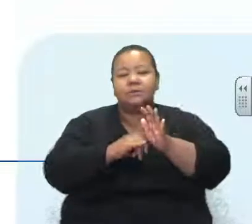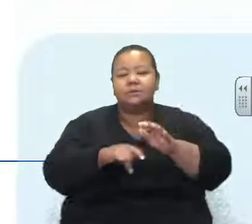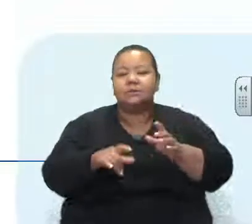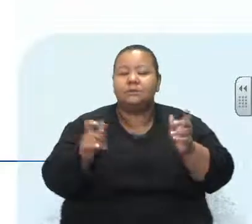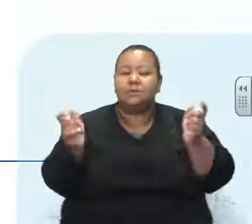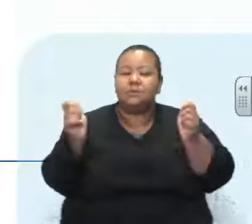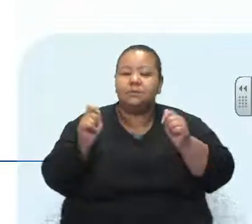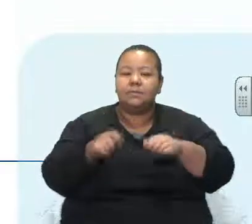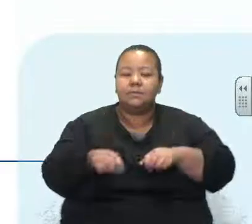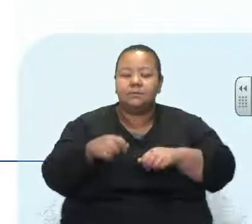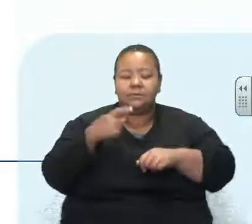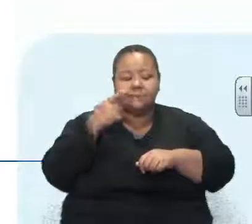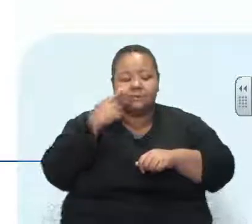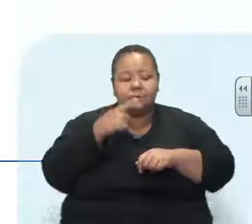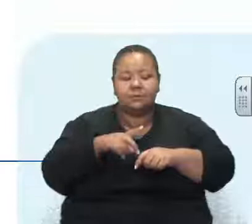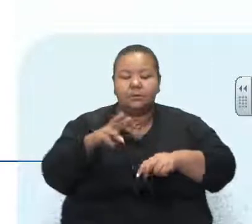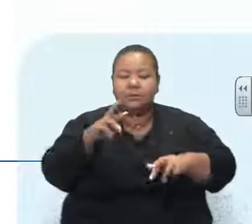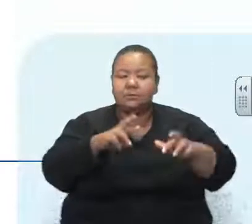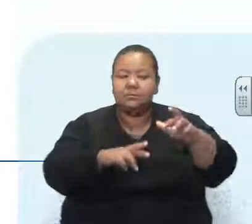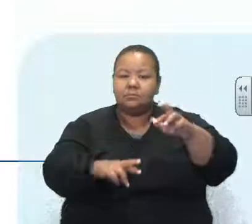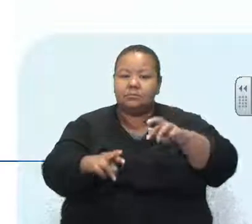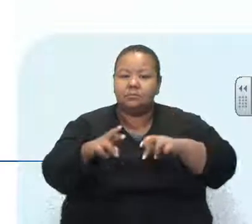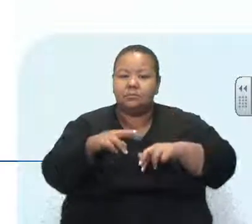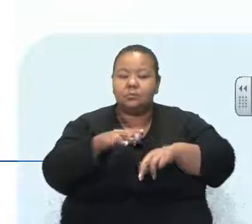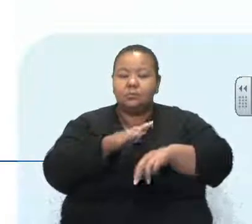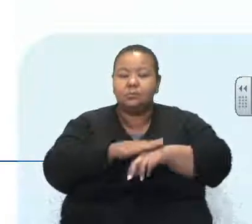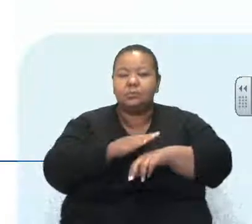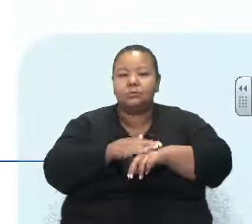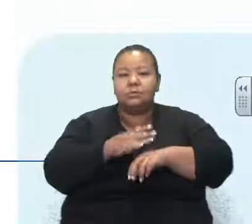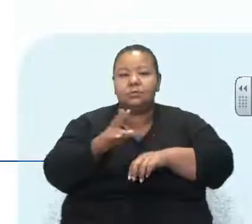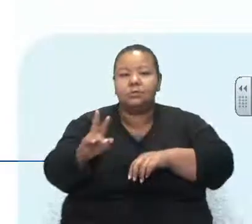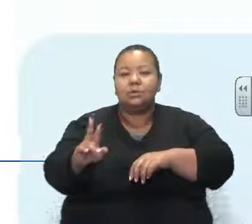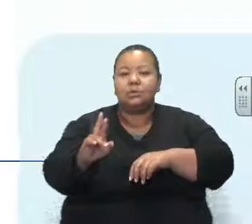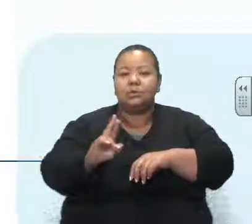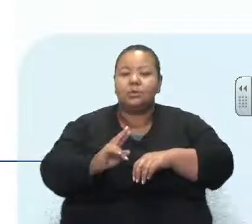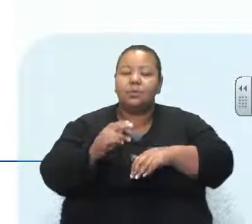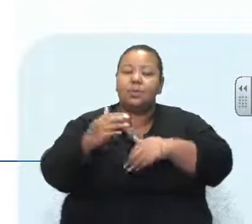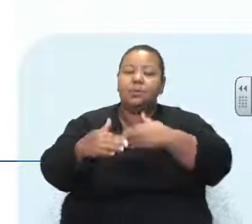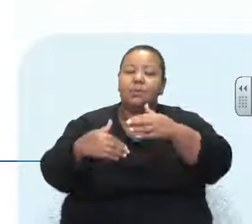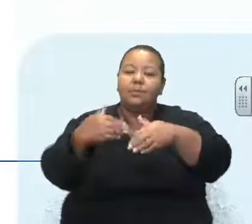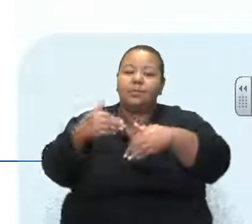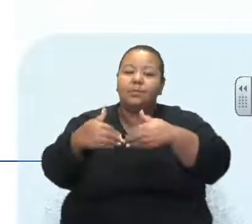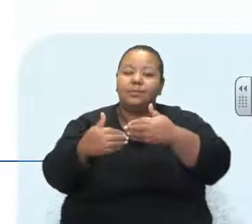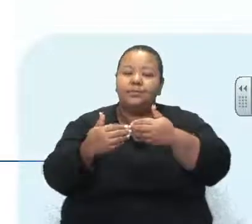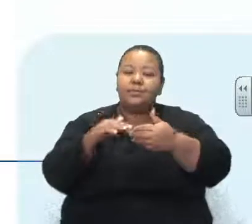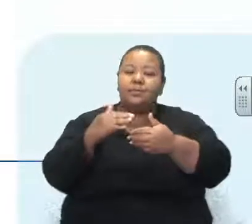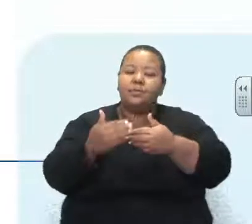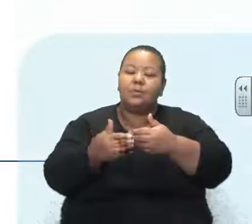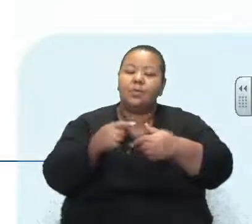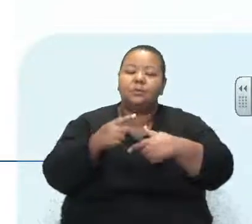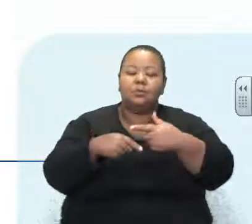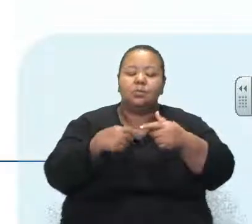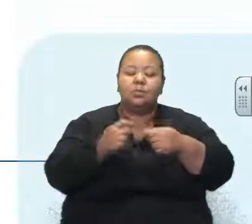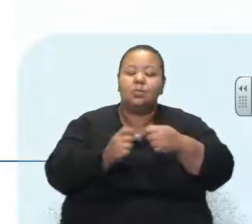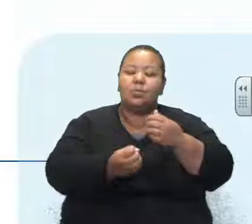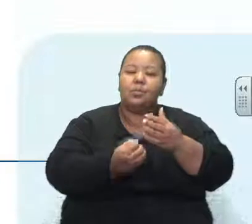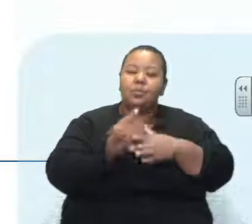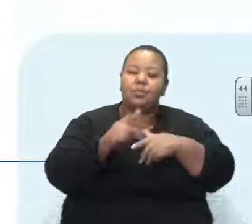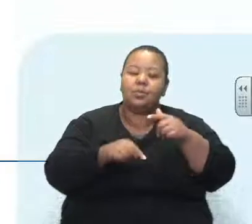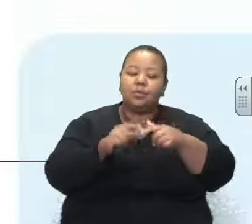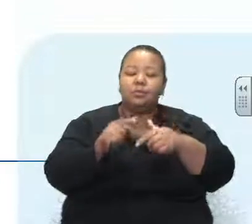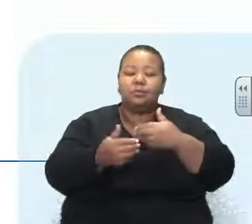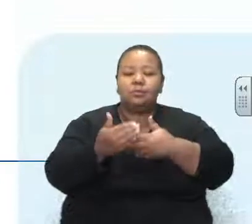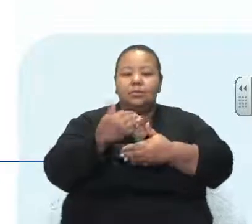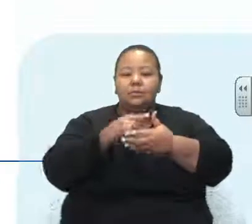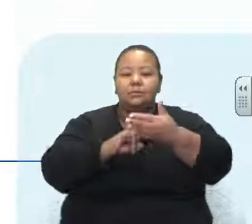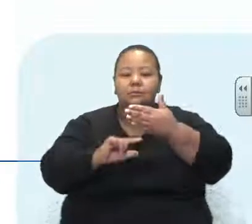sempre vão medir ali o tempo de resposta de um processo entre a relação de entrada e saída e a unidade produzida